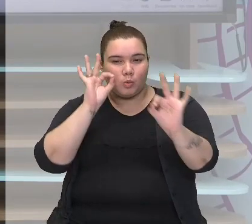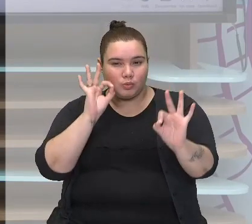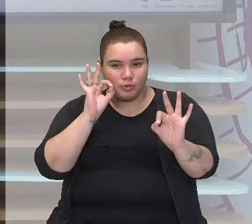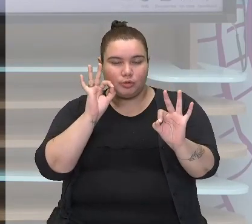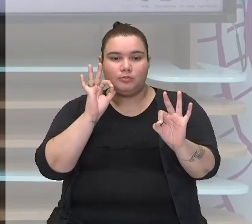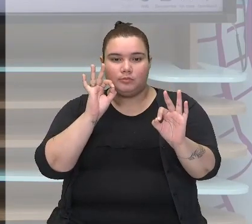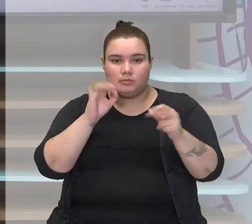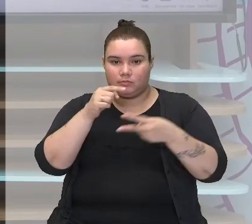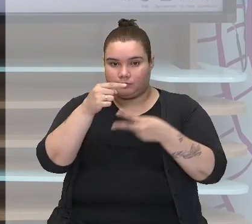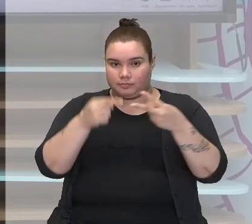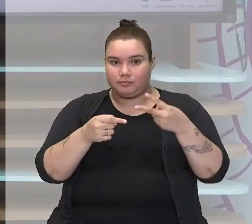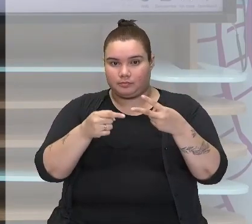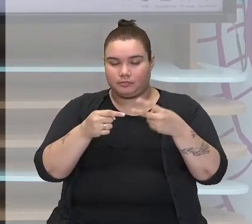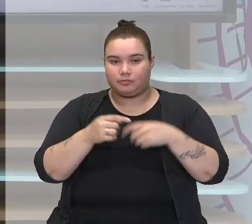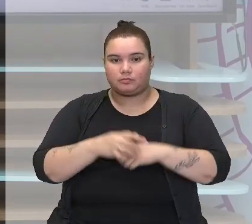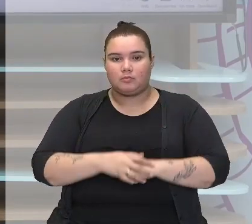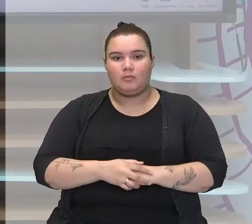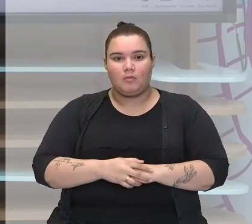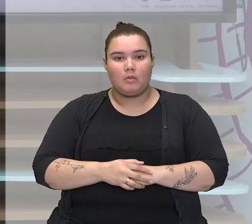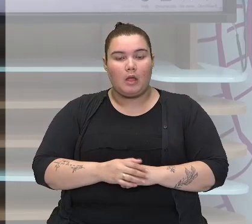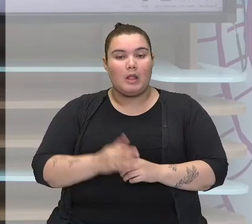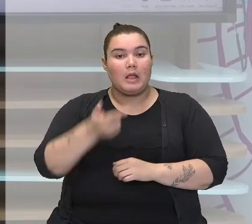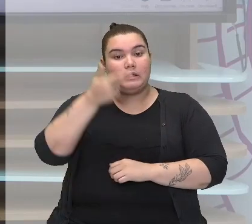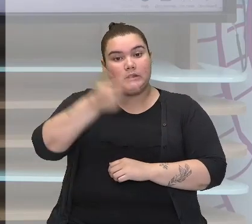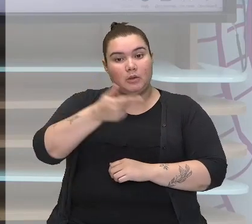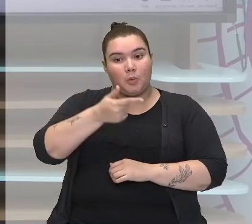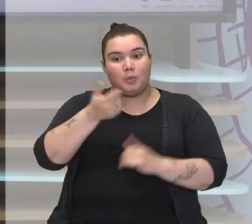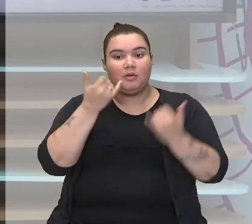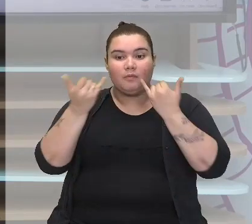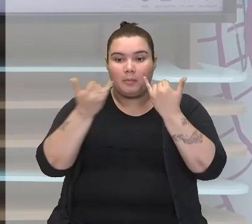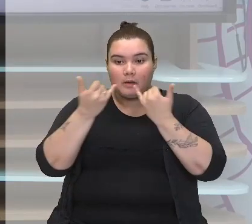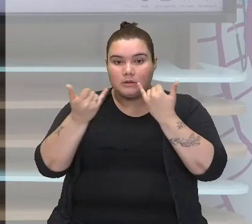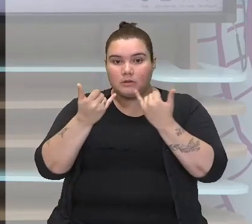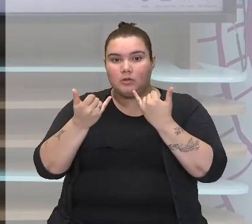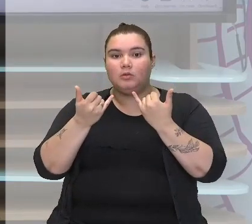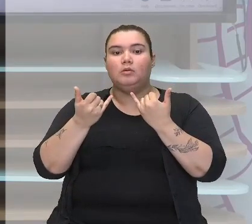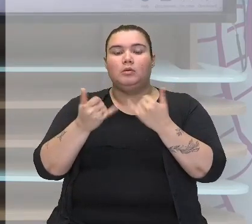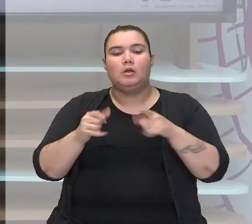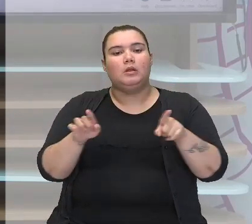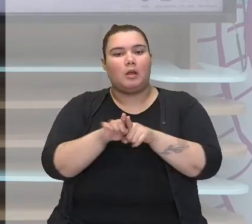situação. De seguida, né, eu apresentei uma